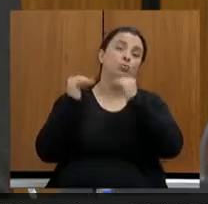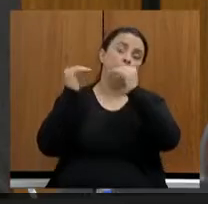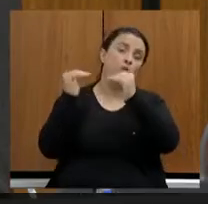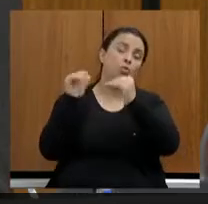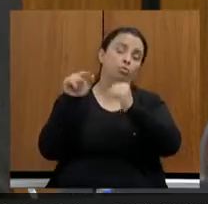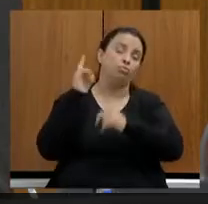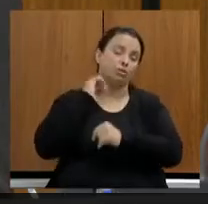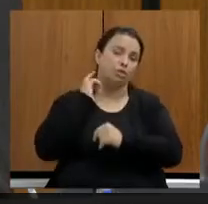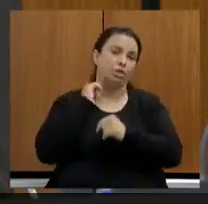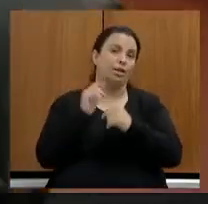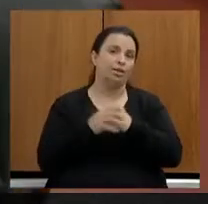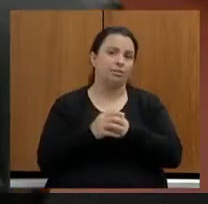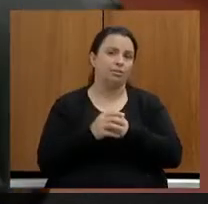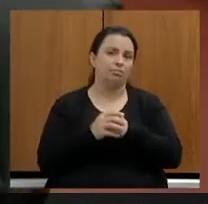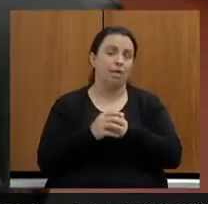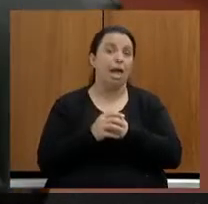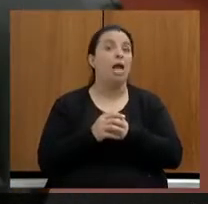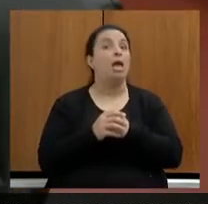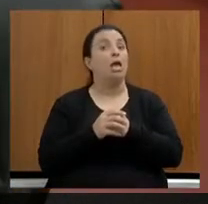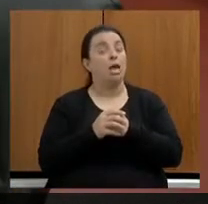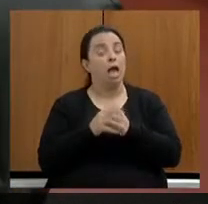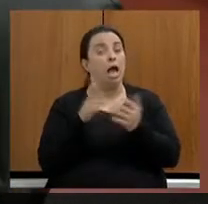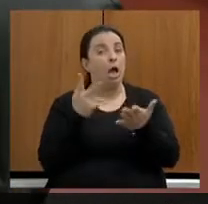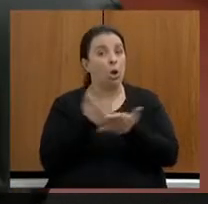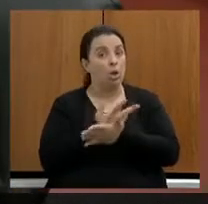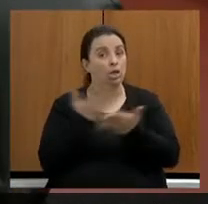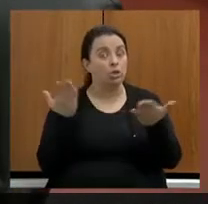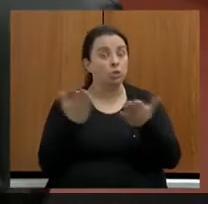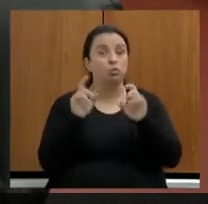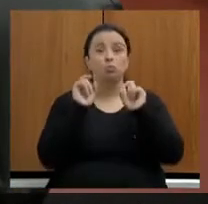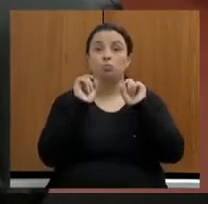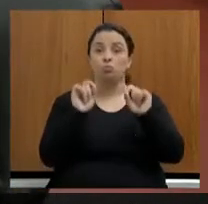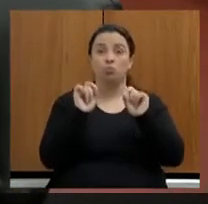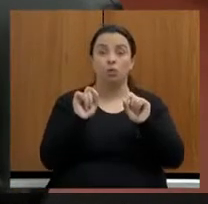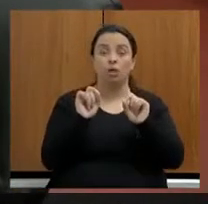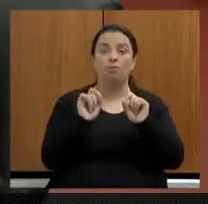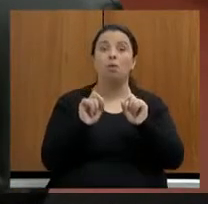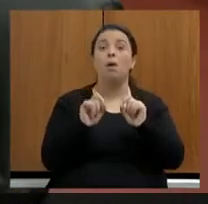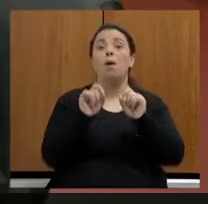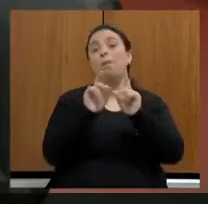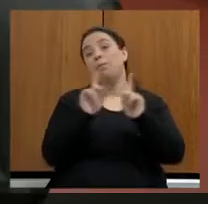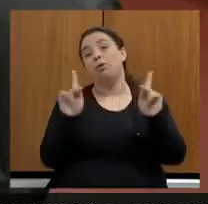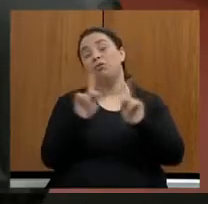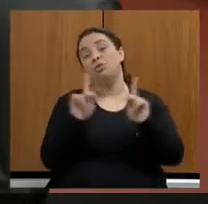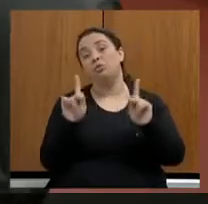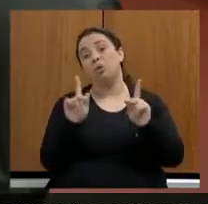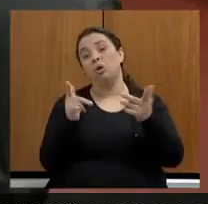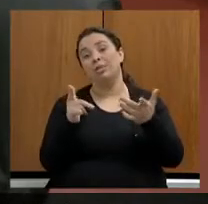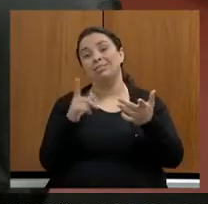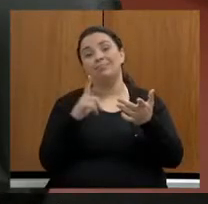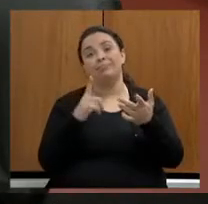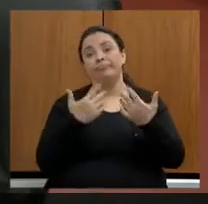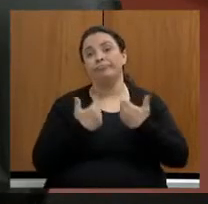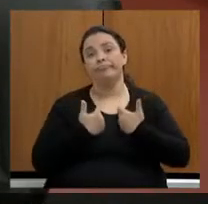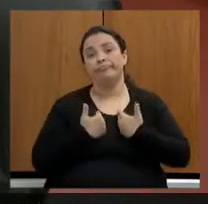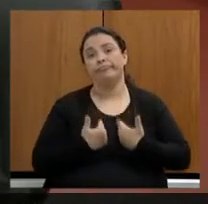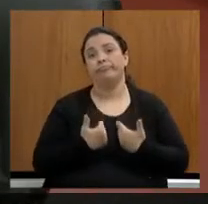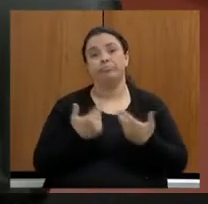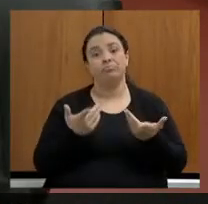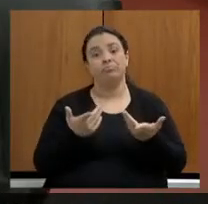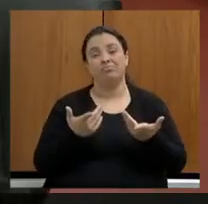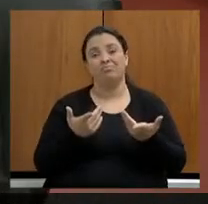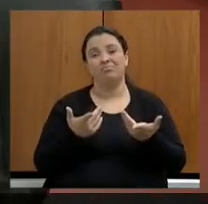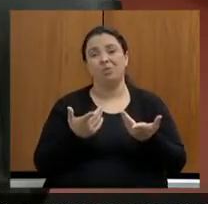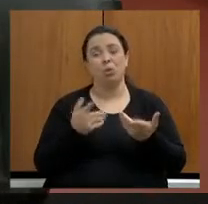desse motivação de professores você tá da unimontes em que eu tenho maiores conhecimentos por pertencer